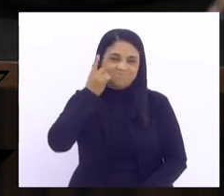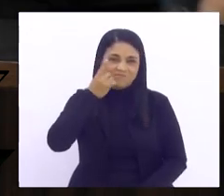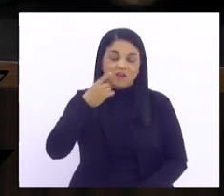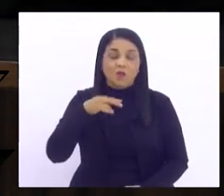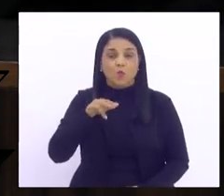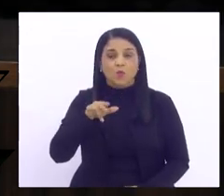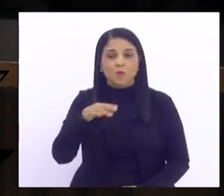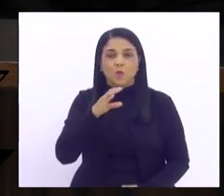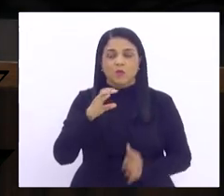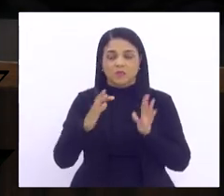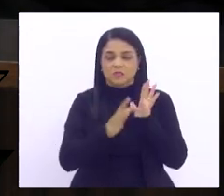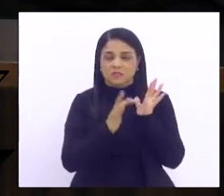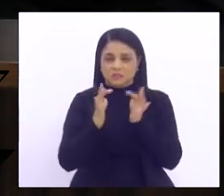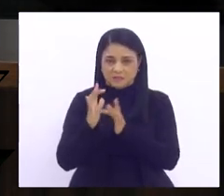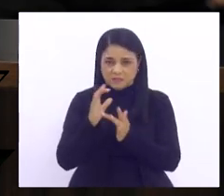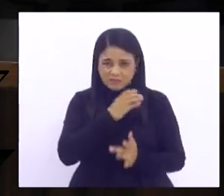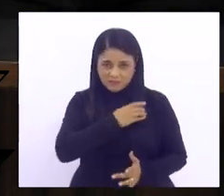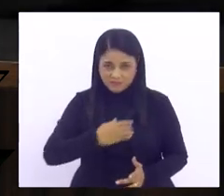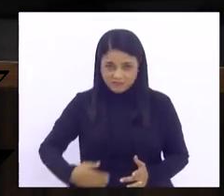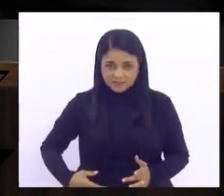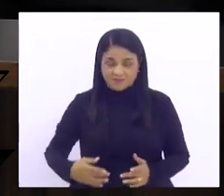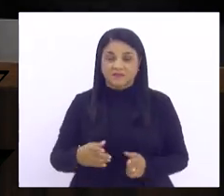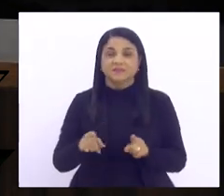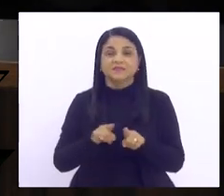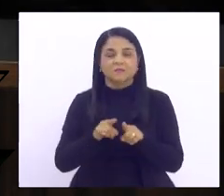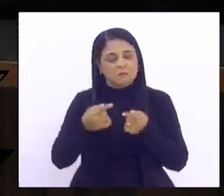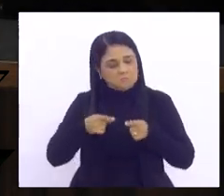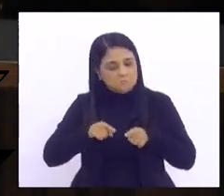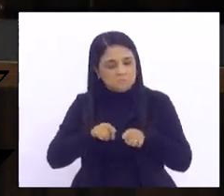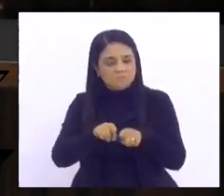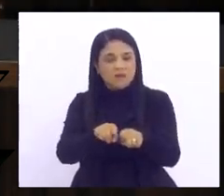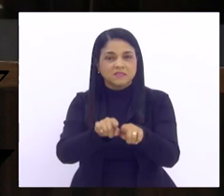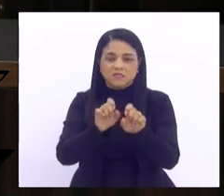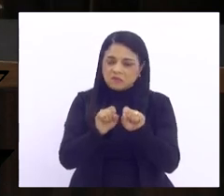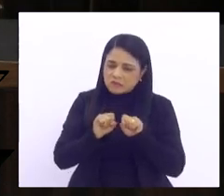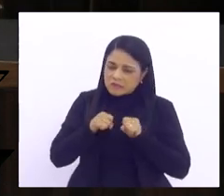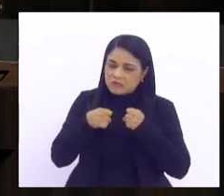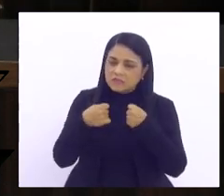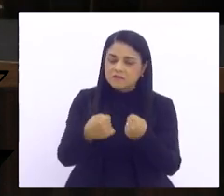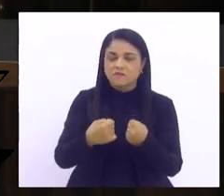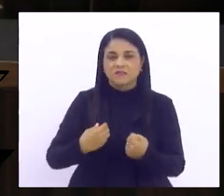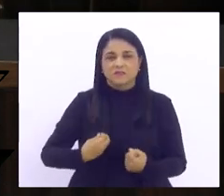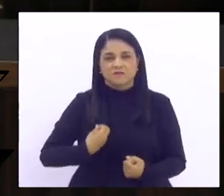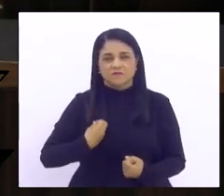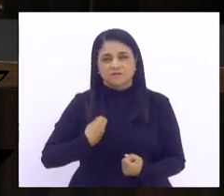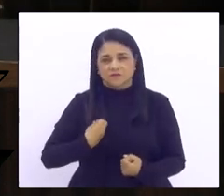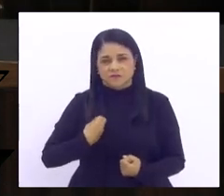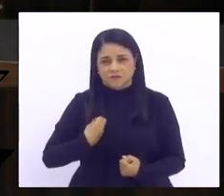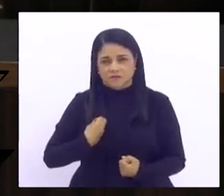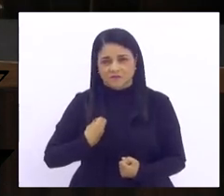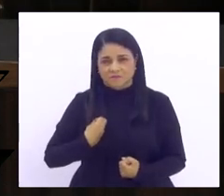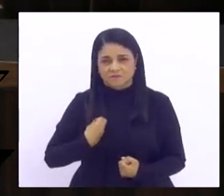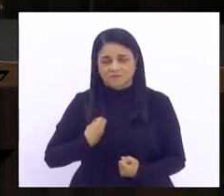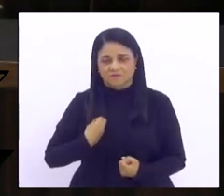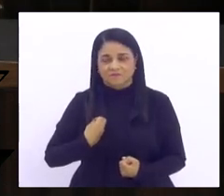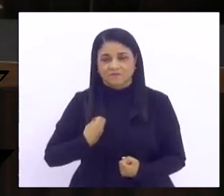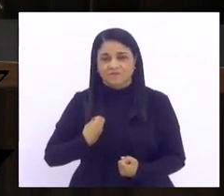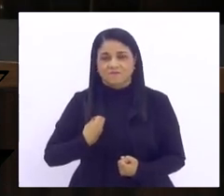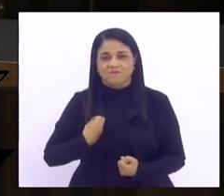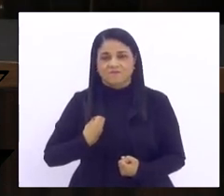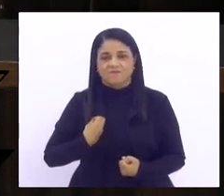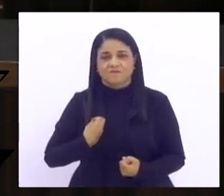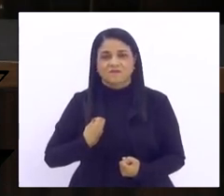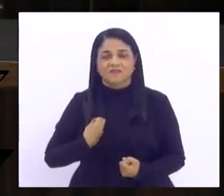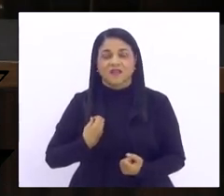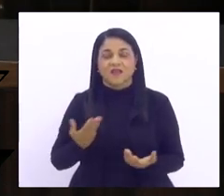Cristo e também um parceiro nessa defesa da vida em todas as suas instâncias. Gostaria de